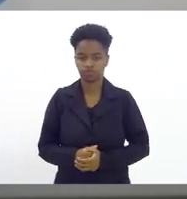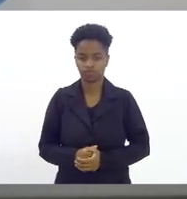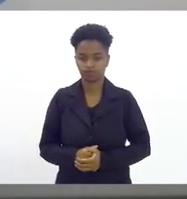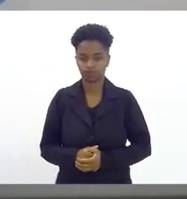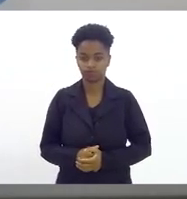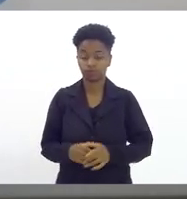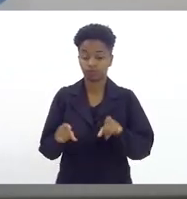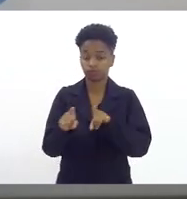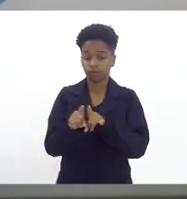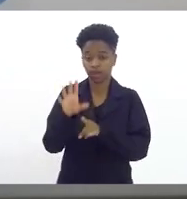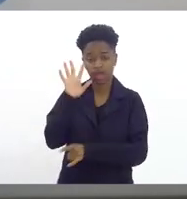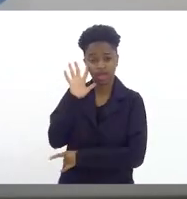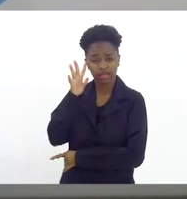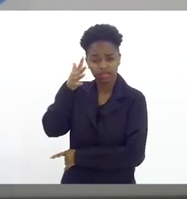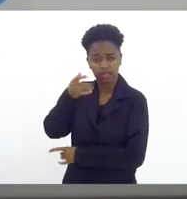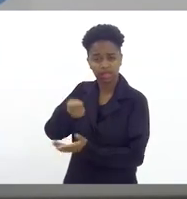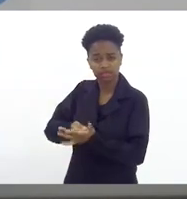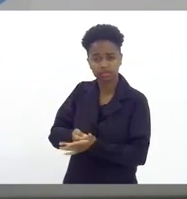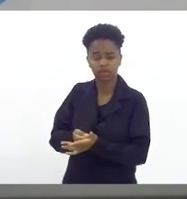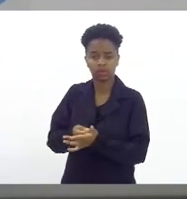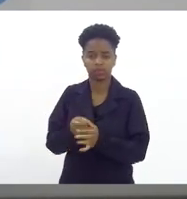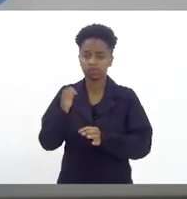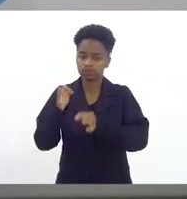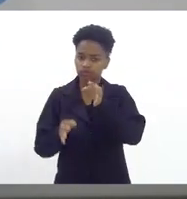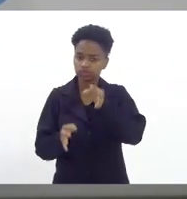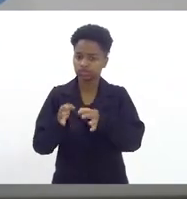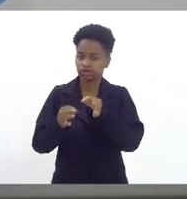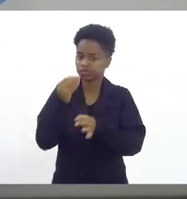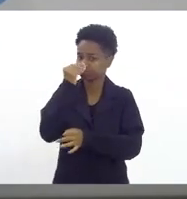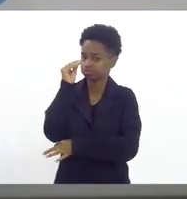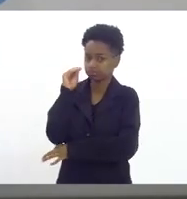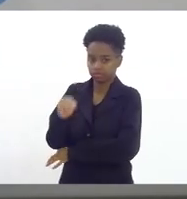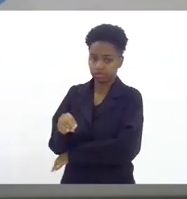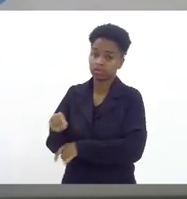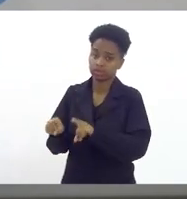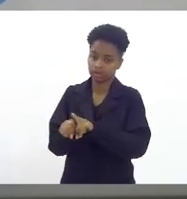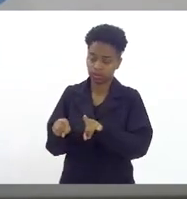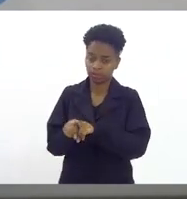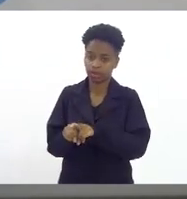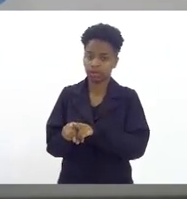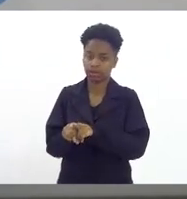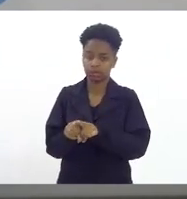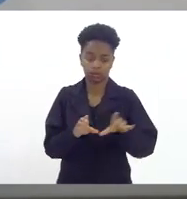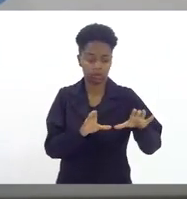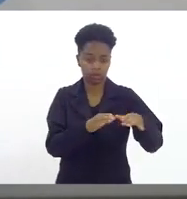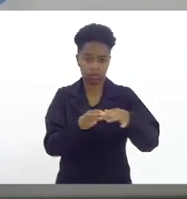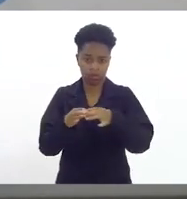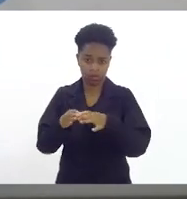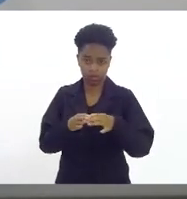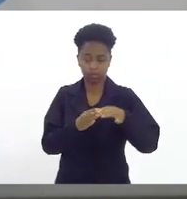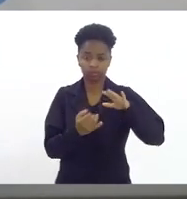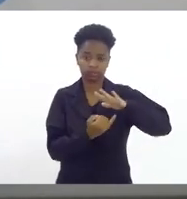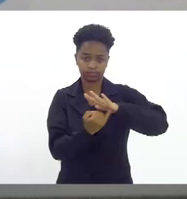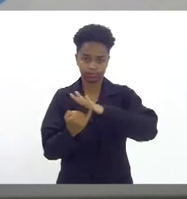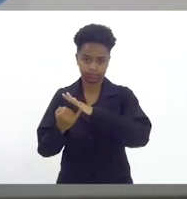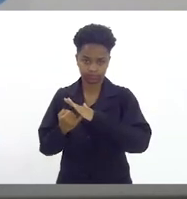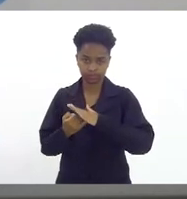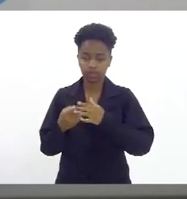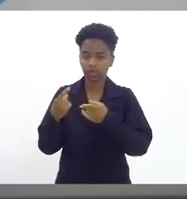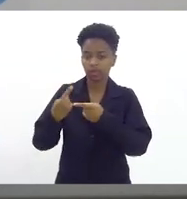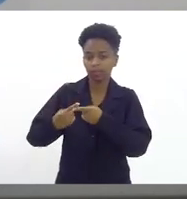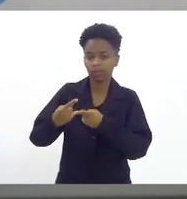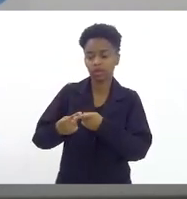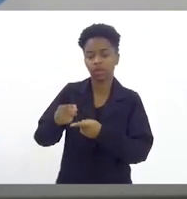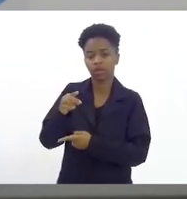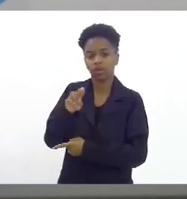decisões judiciais que não são cumpridas inclusive por esses por esses conglomerados educacionais que tem